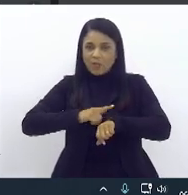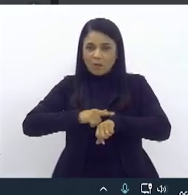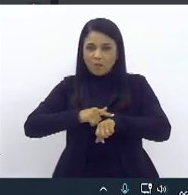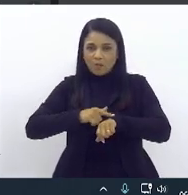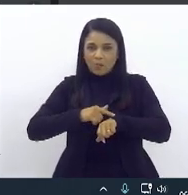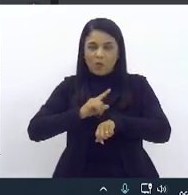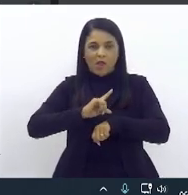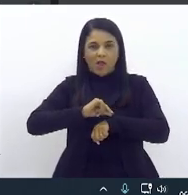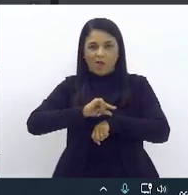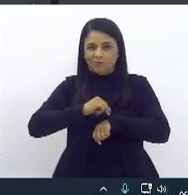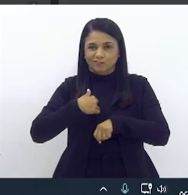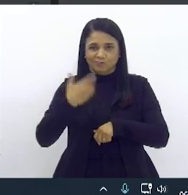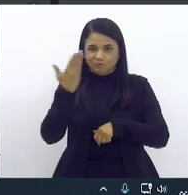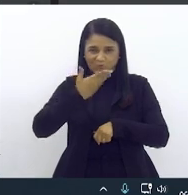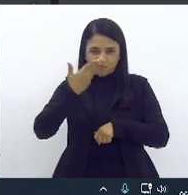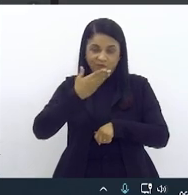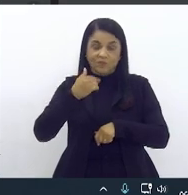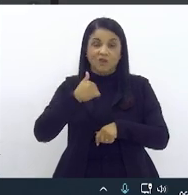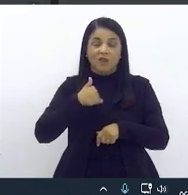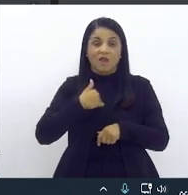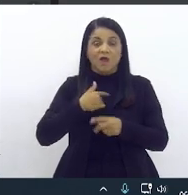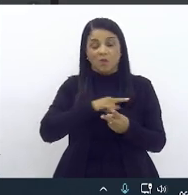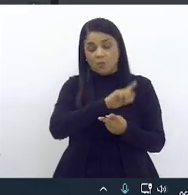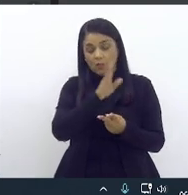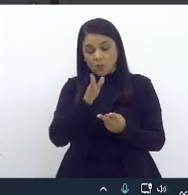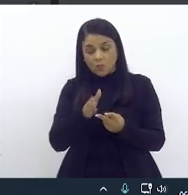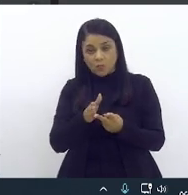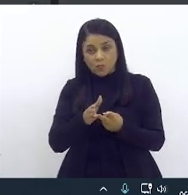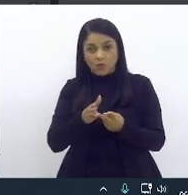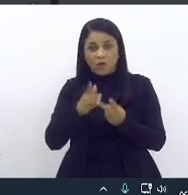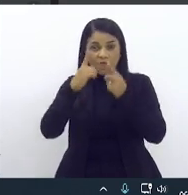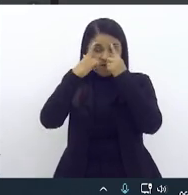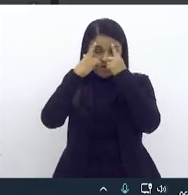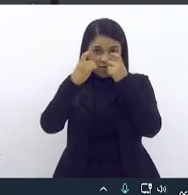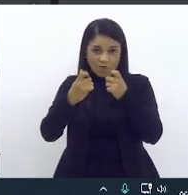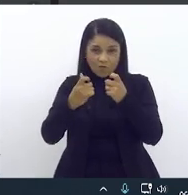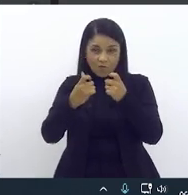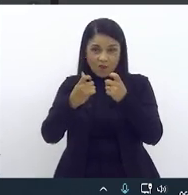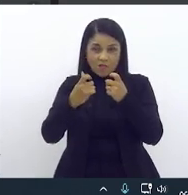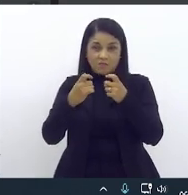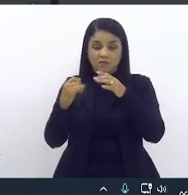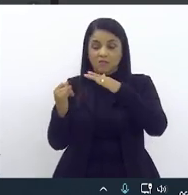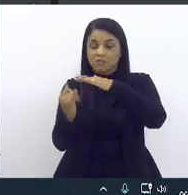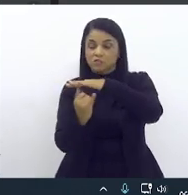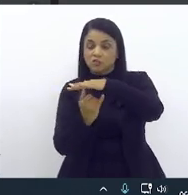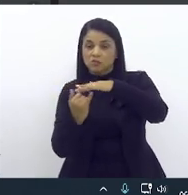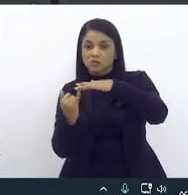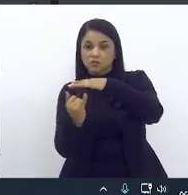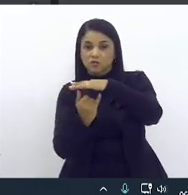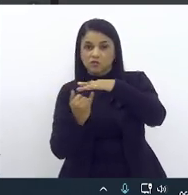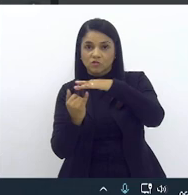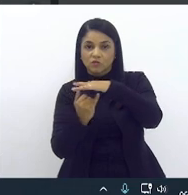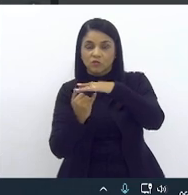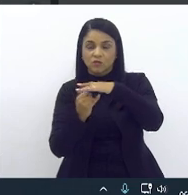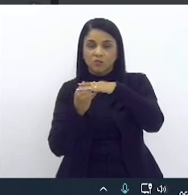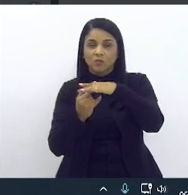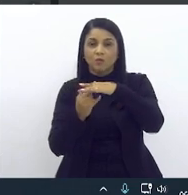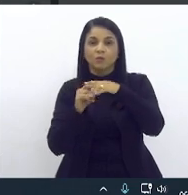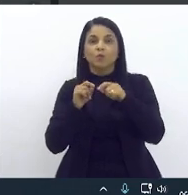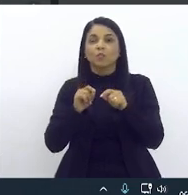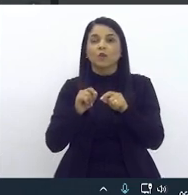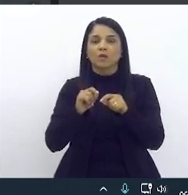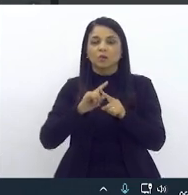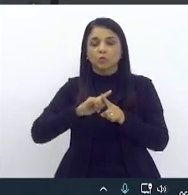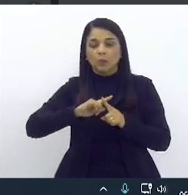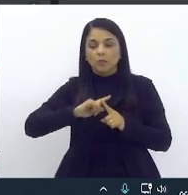o relógio. Mas a outra violência, que é uma violência institucional, é quando se nega